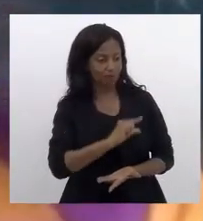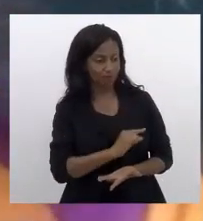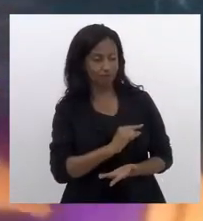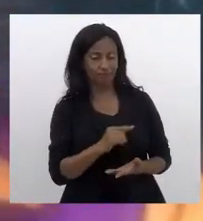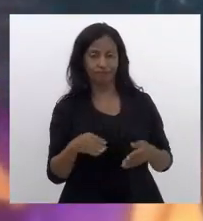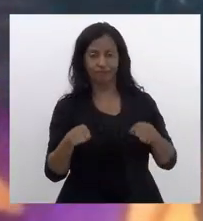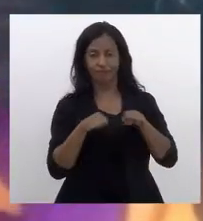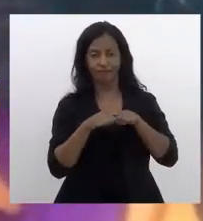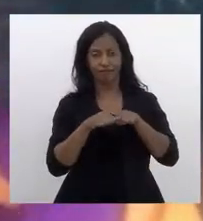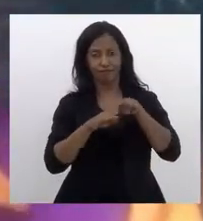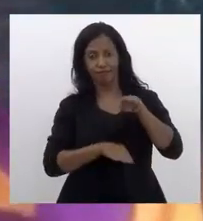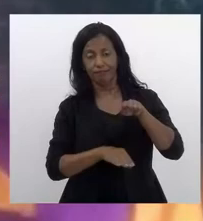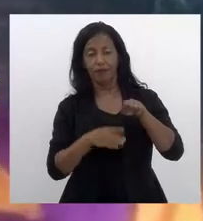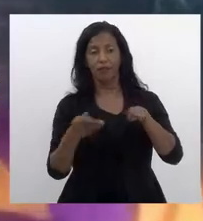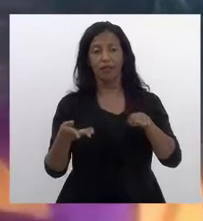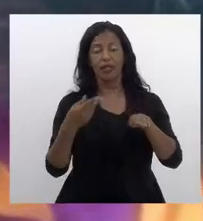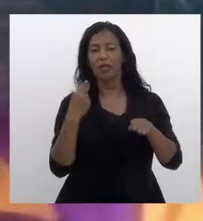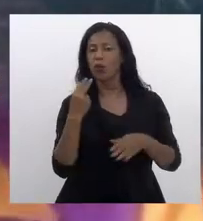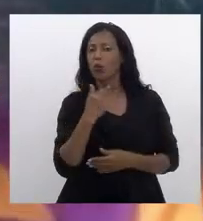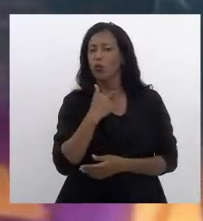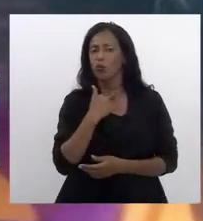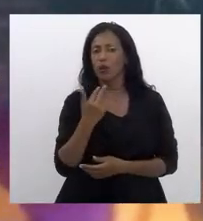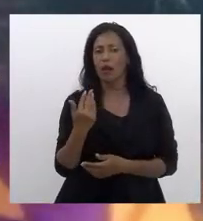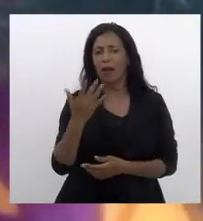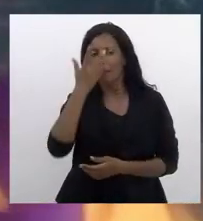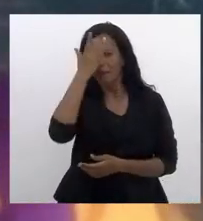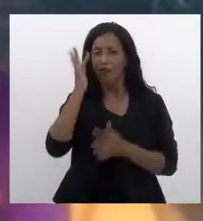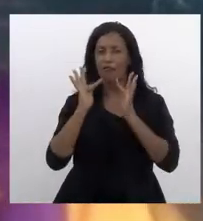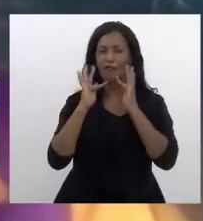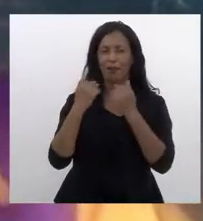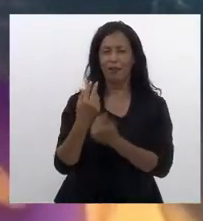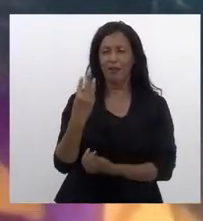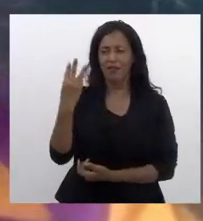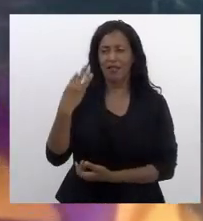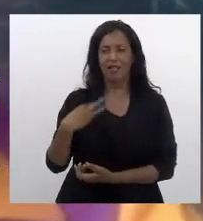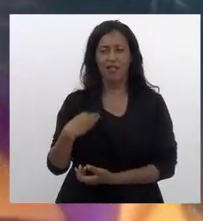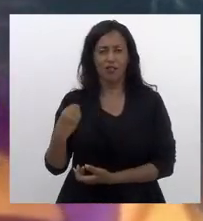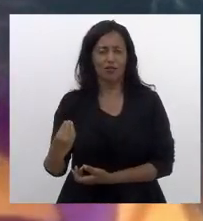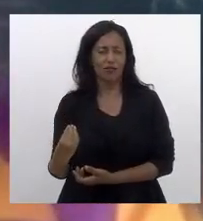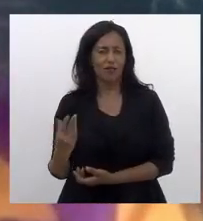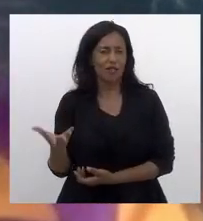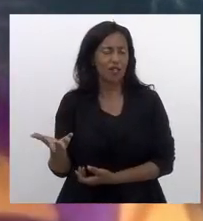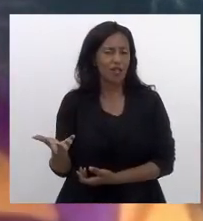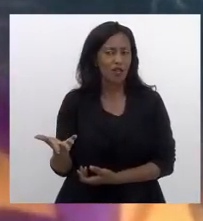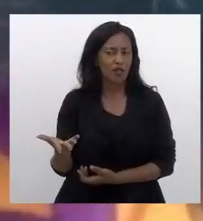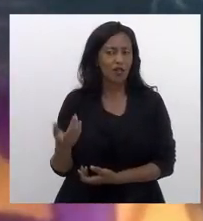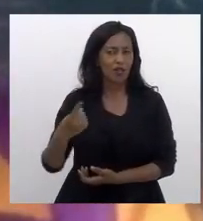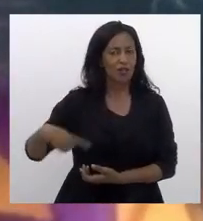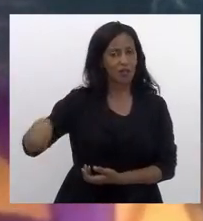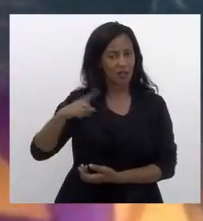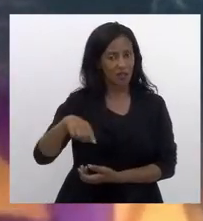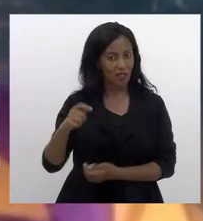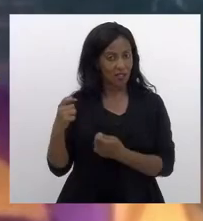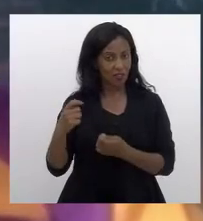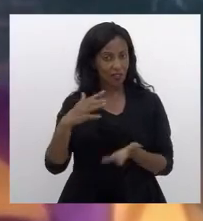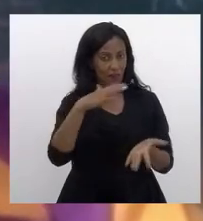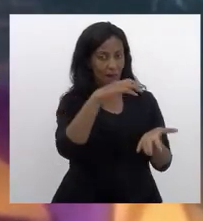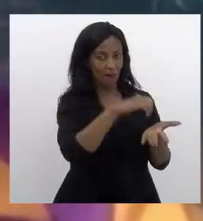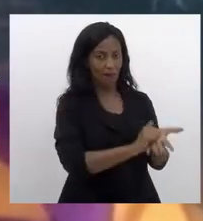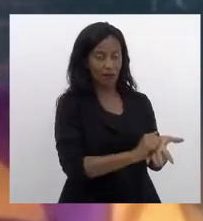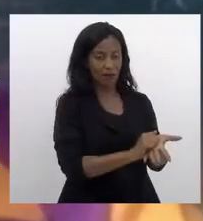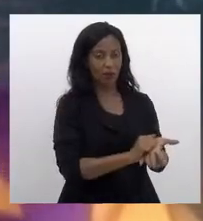acompanhou. Então, objetivamente, uma família que tem 3 filhos hoje e, eventualmente, eles estivessem matriculados na